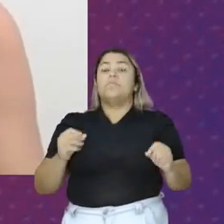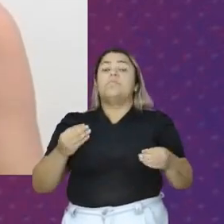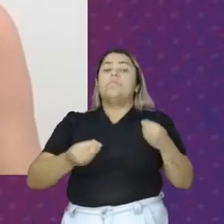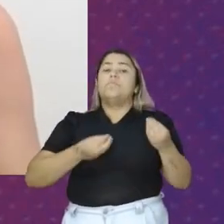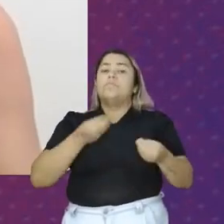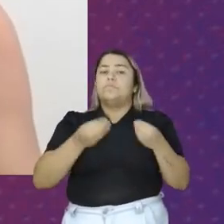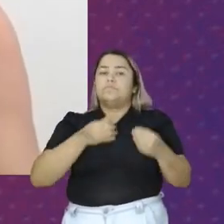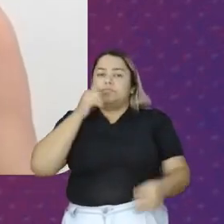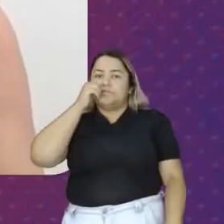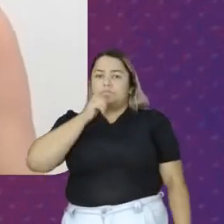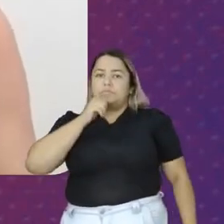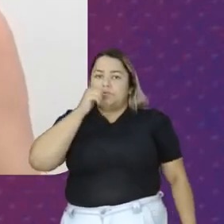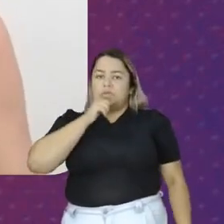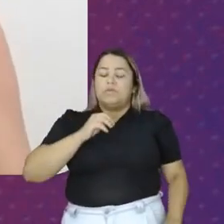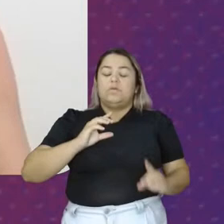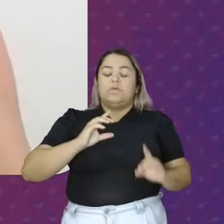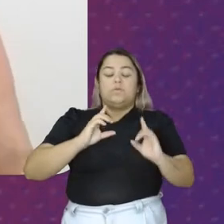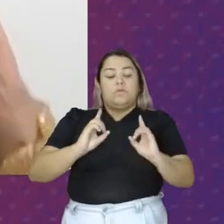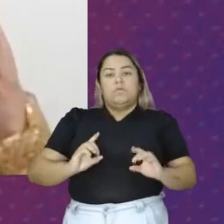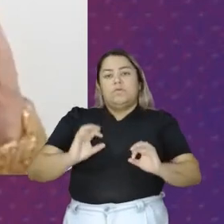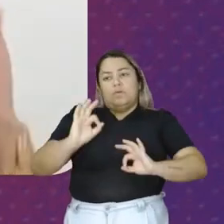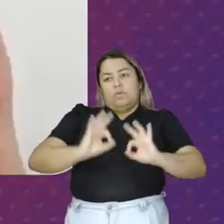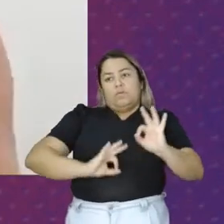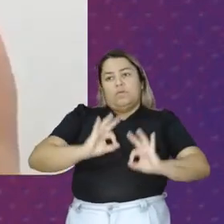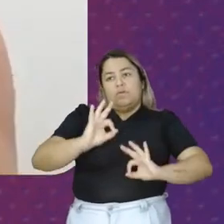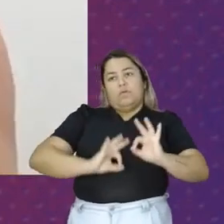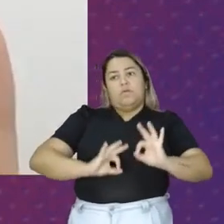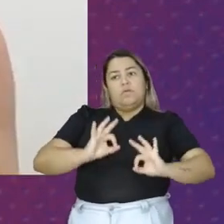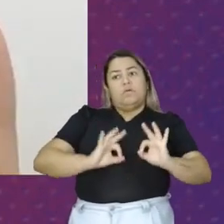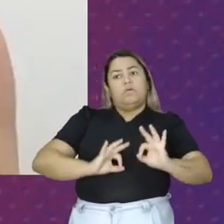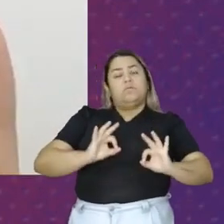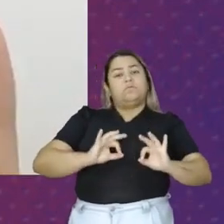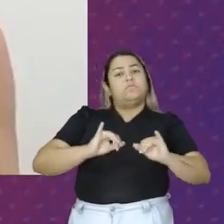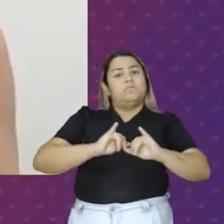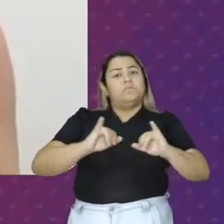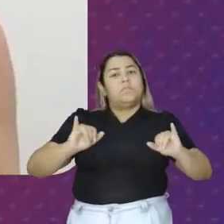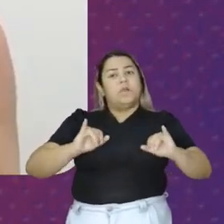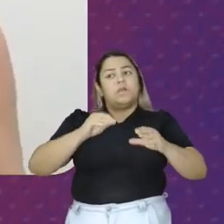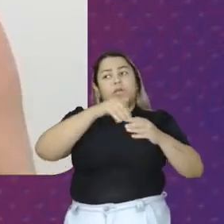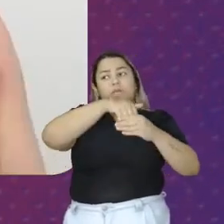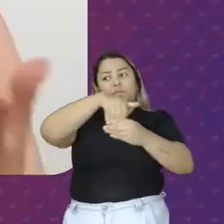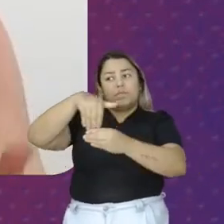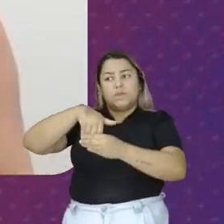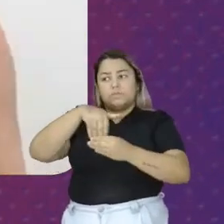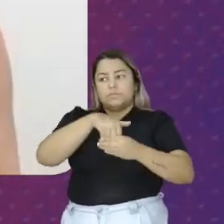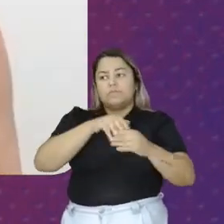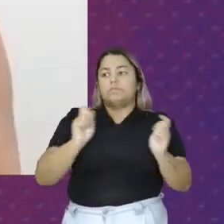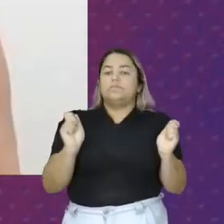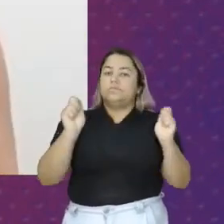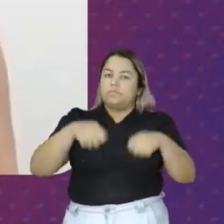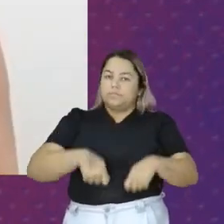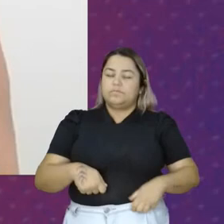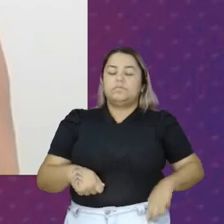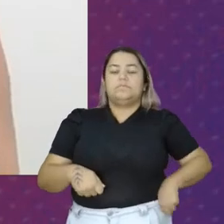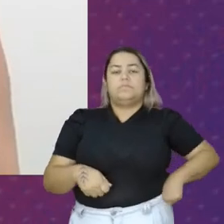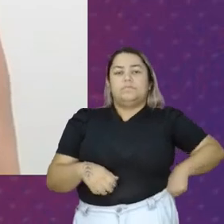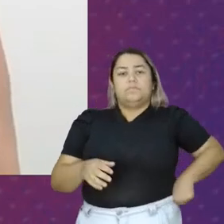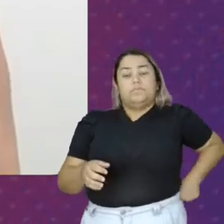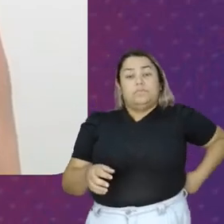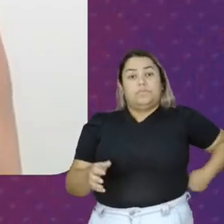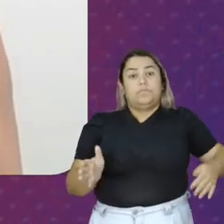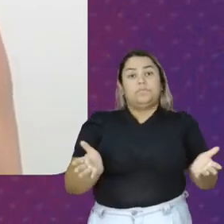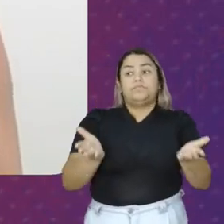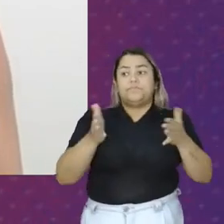mulher com deficiência vai organizar uma campanha eleitoral? Ela precisa de condições de